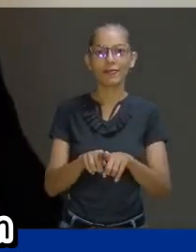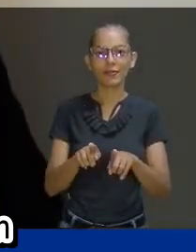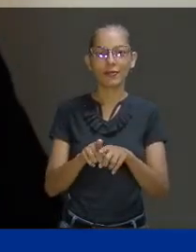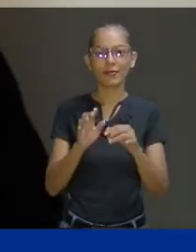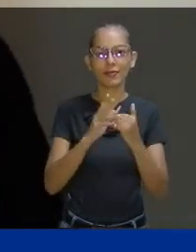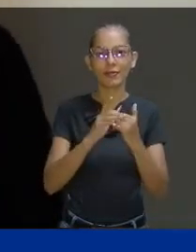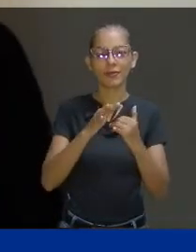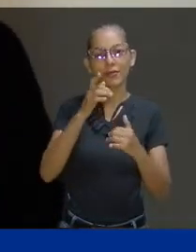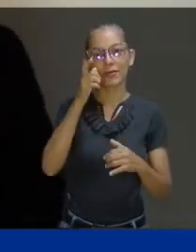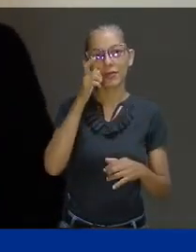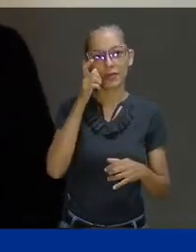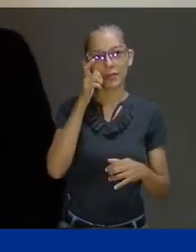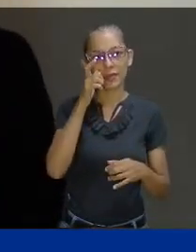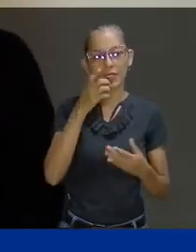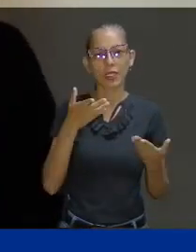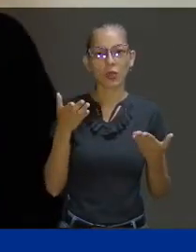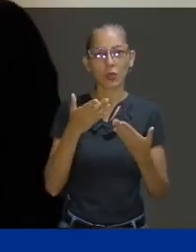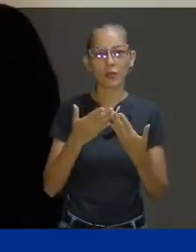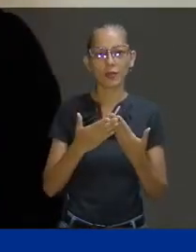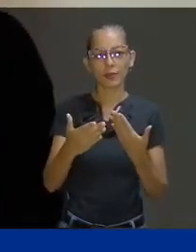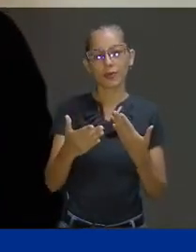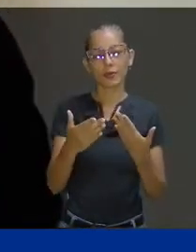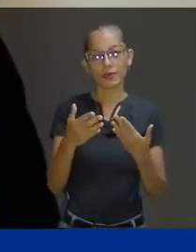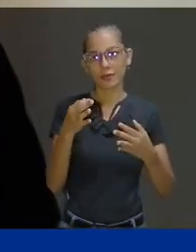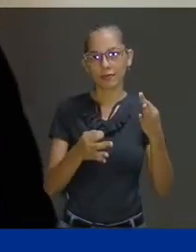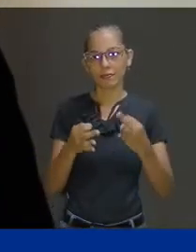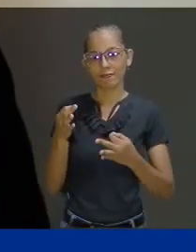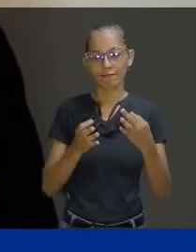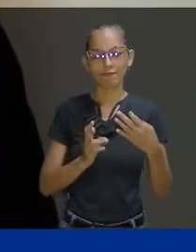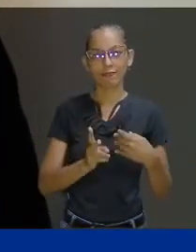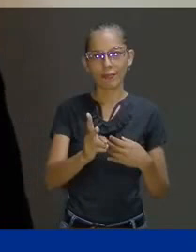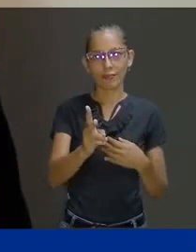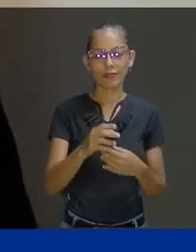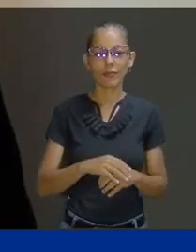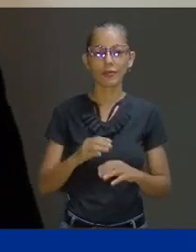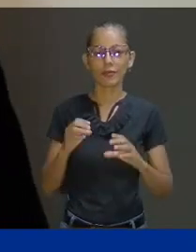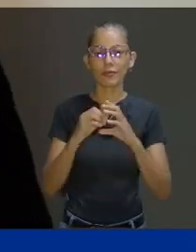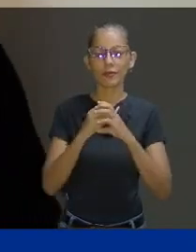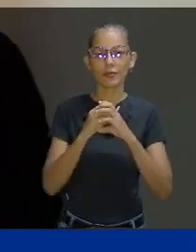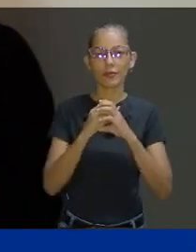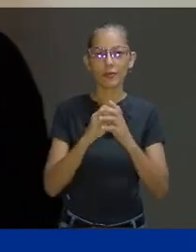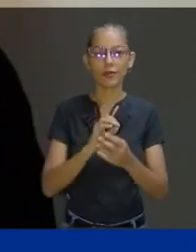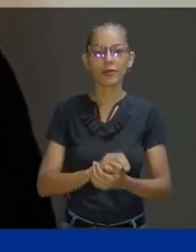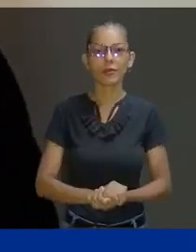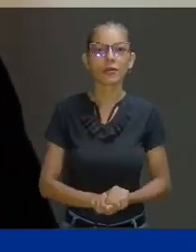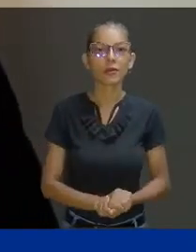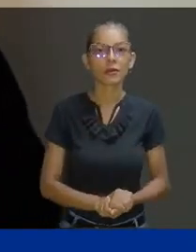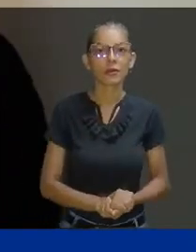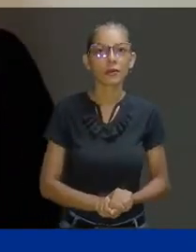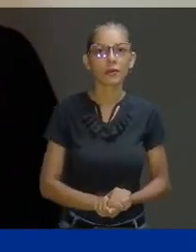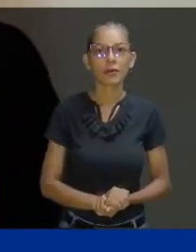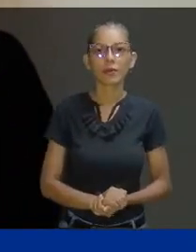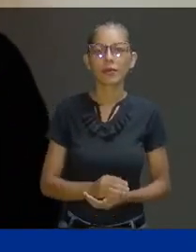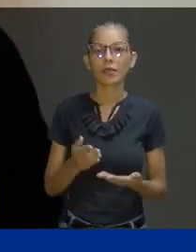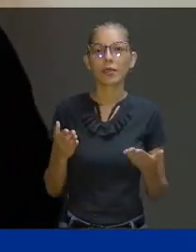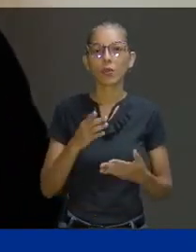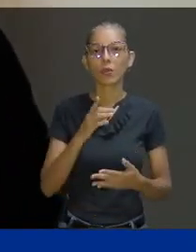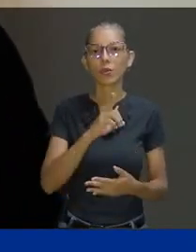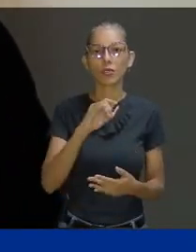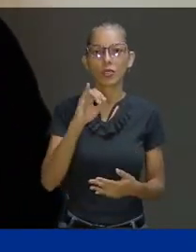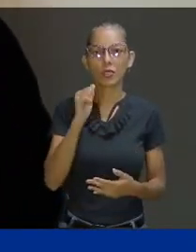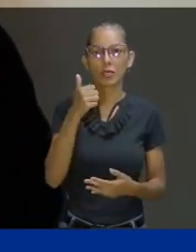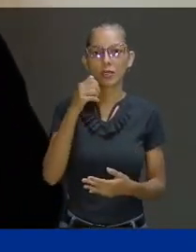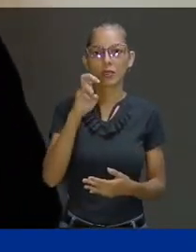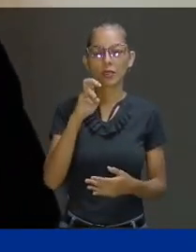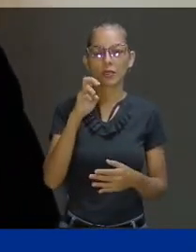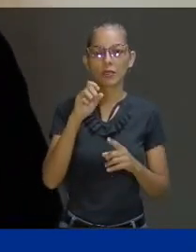sessão Foco de no desembargador João Lages, de pele clara, cabelos escuros, usa óculos de armação quadrada, neste 15 de março